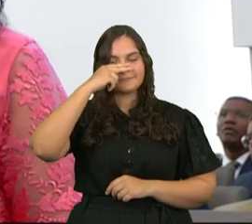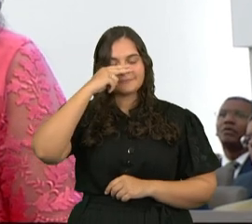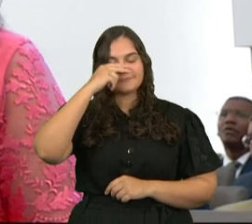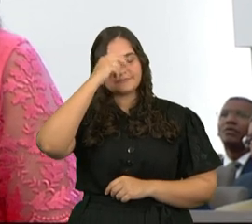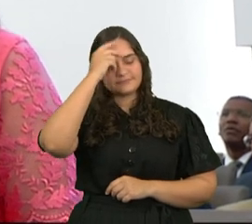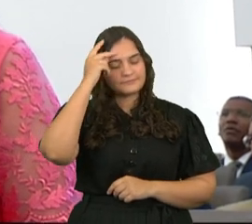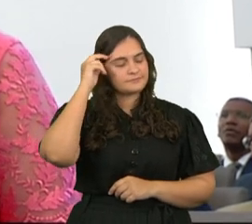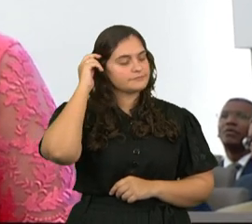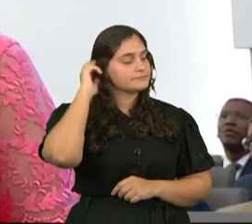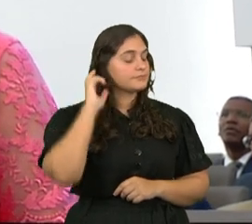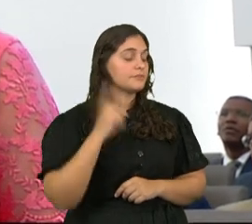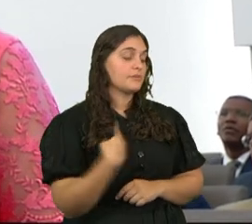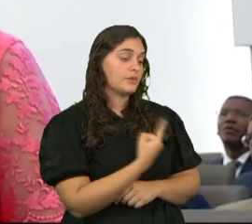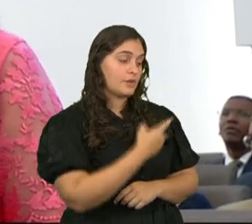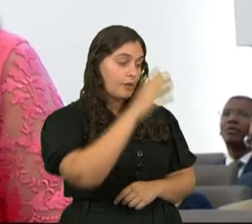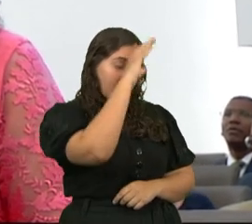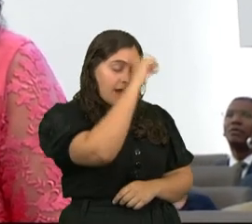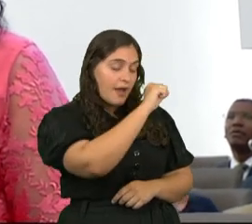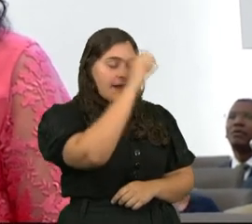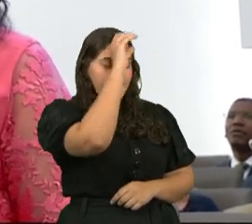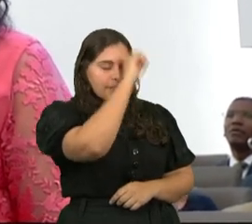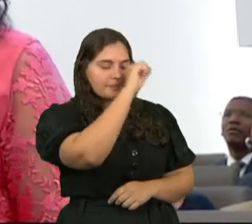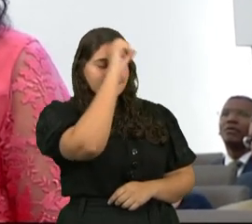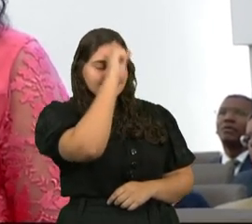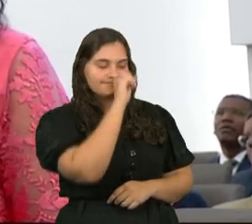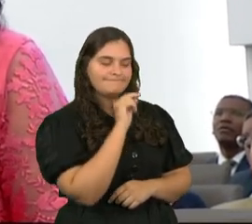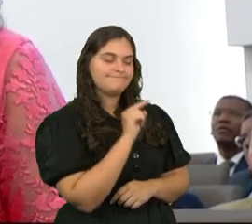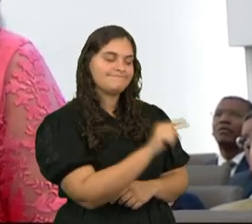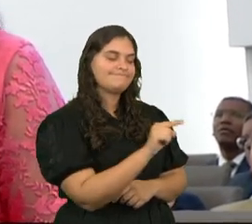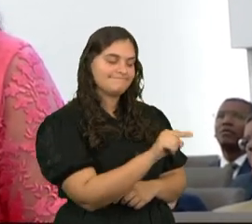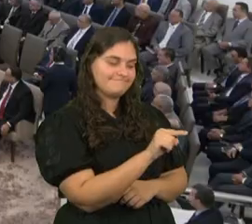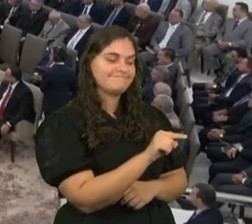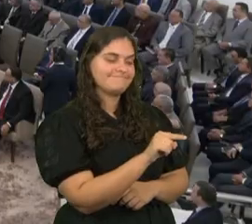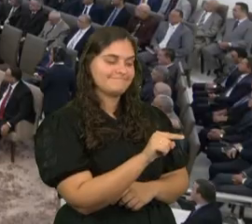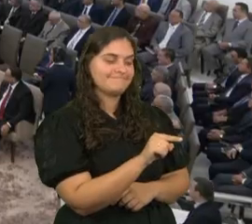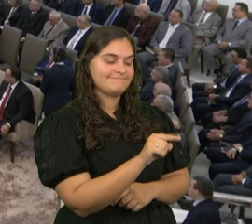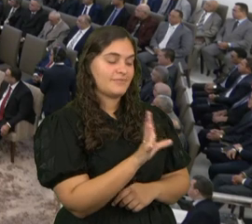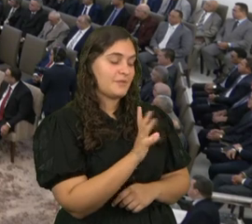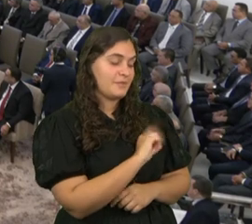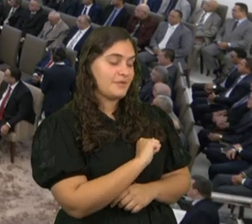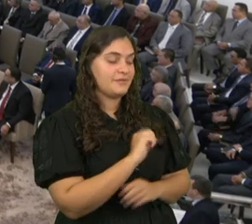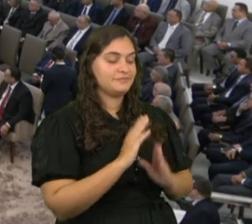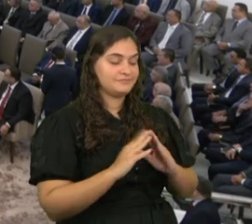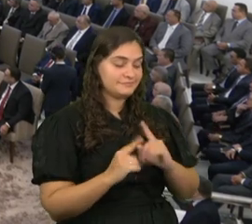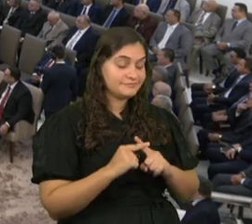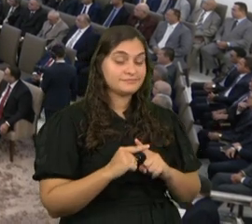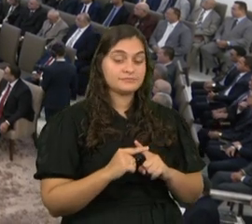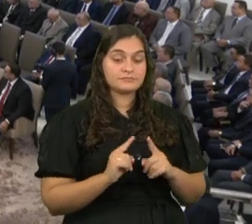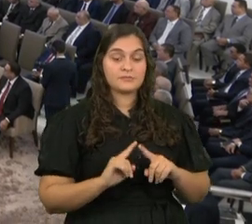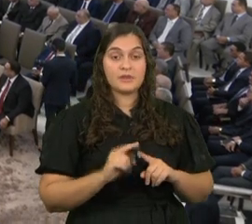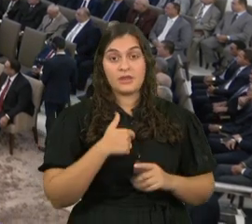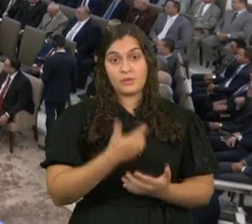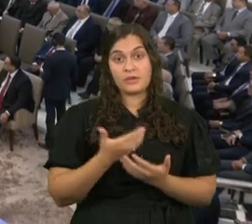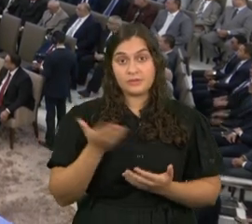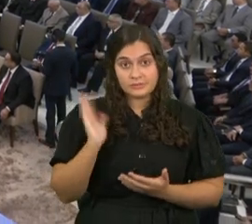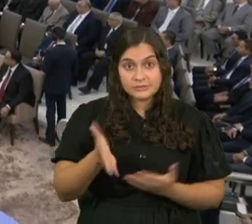com o Senhor a amar também a noiva de Deus. Eu não quero me alongar mais e quero encerrar